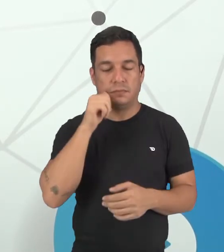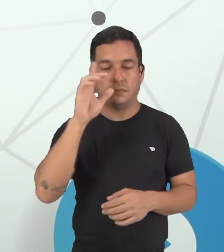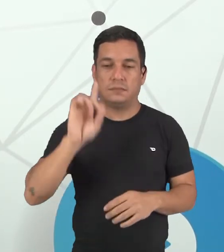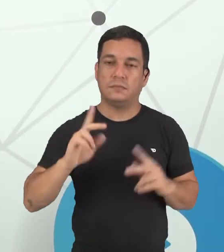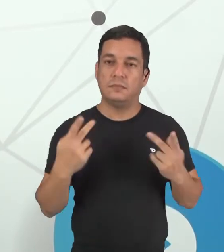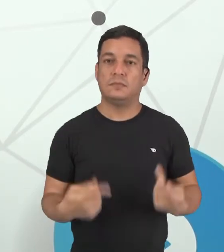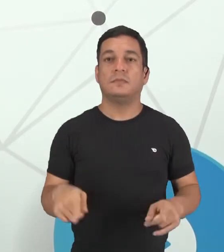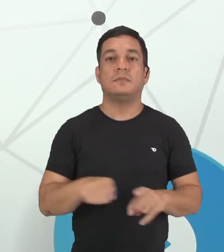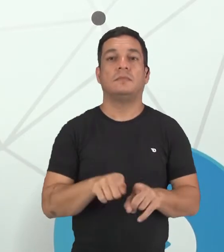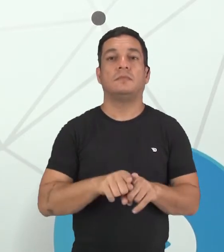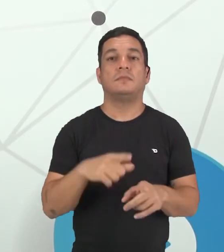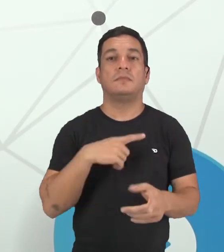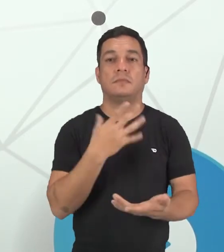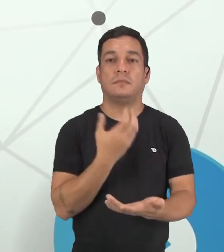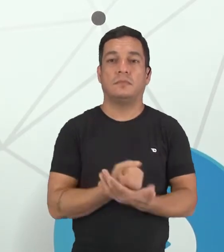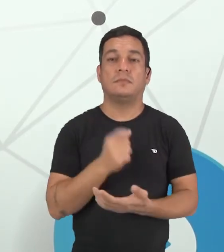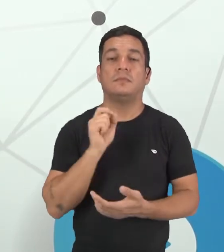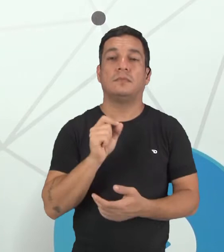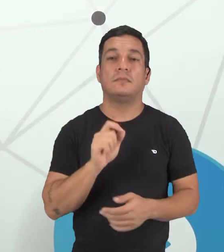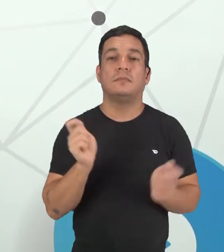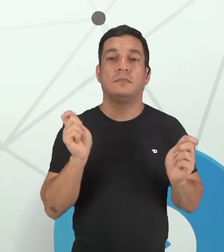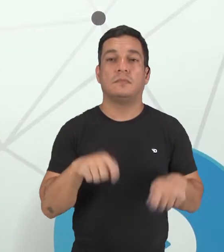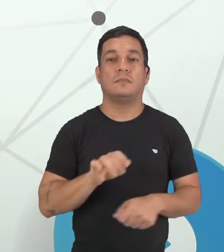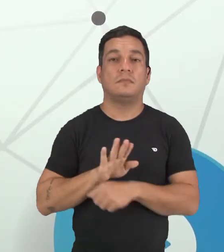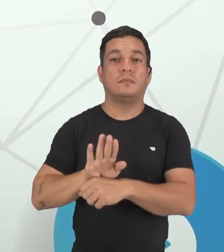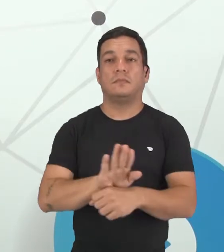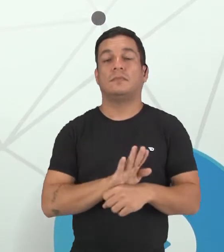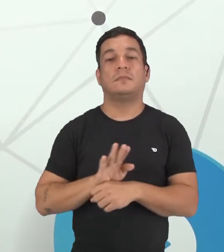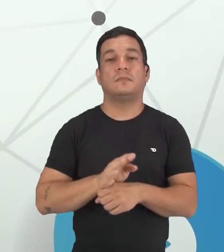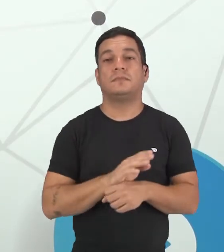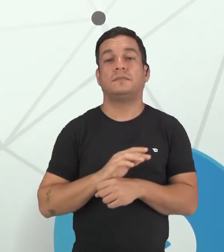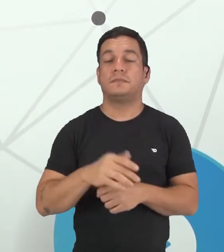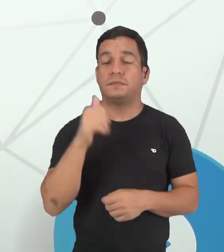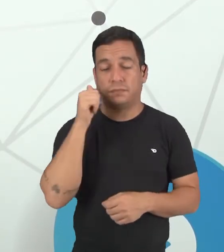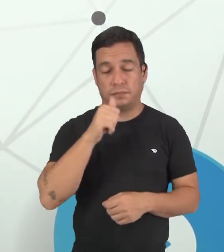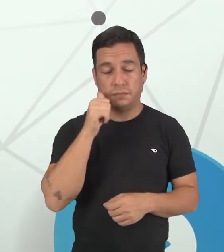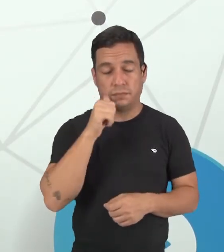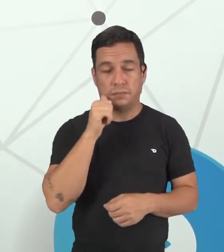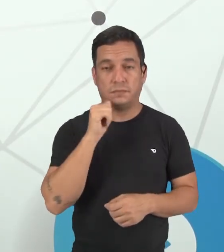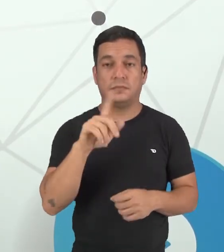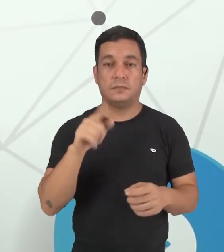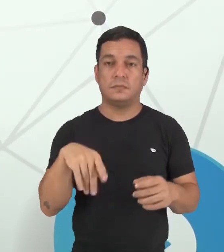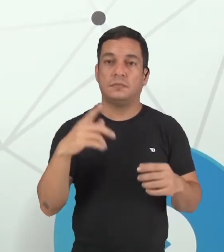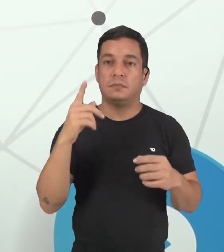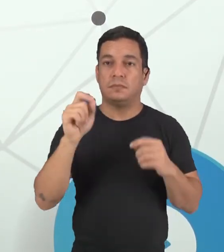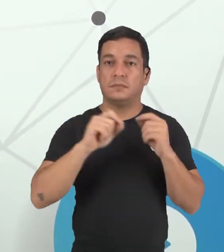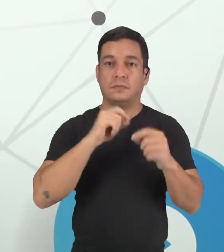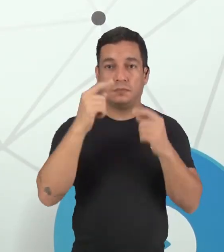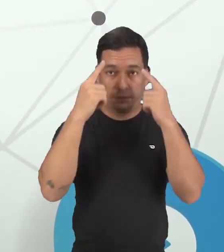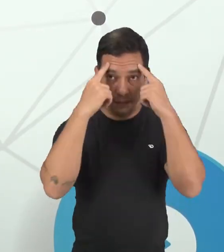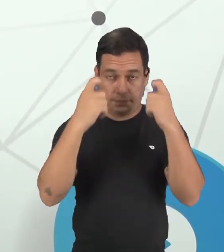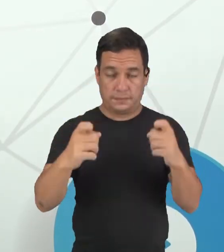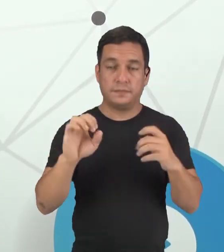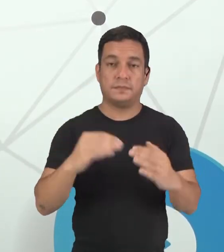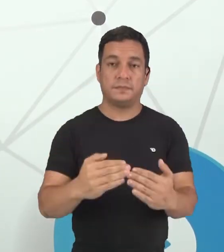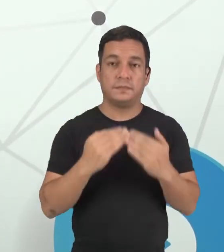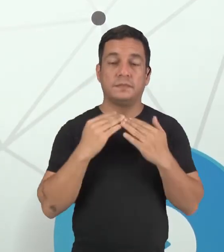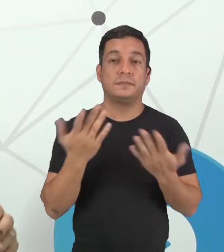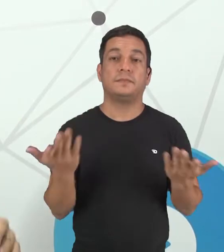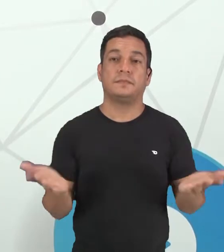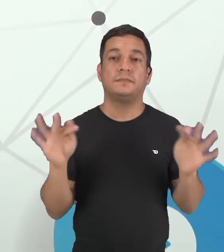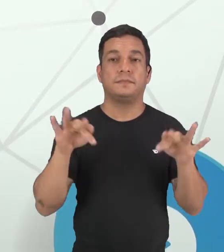aplicativo, que é o aplicativo que serve para denúncias também de mulheres vítimas de violência. E aí,